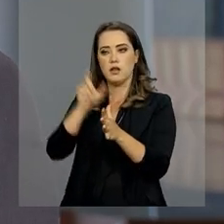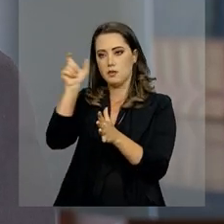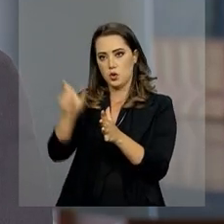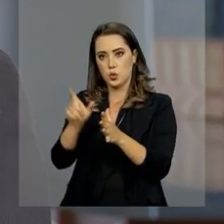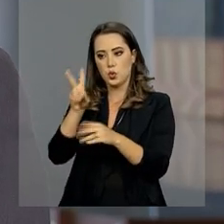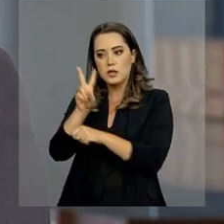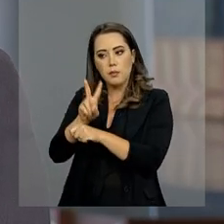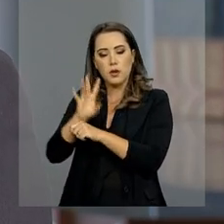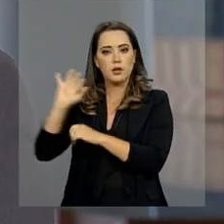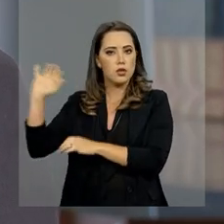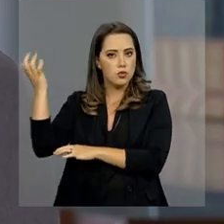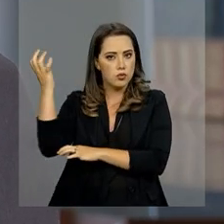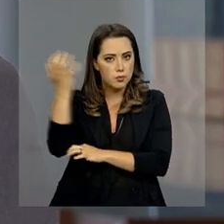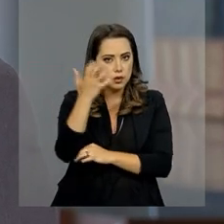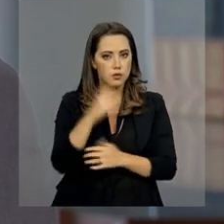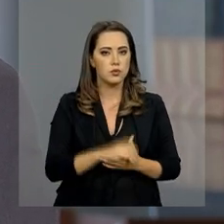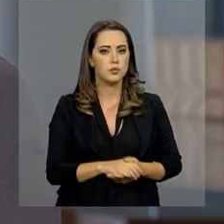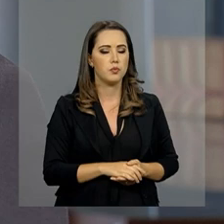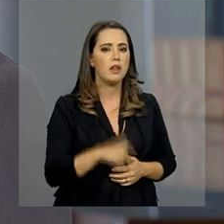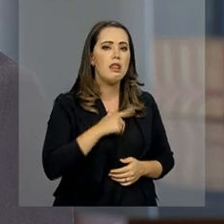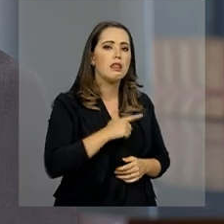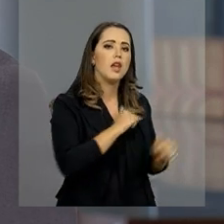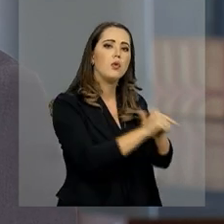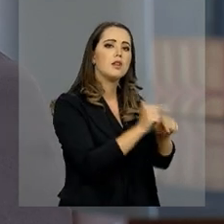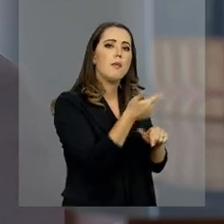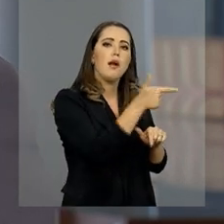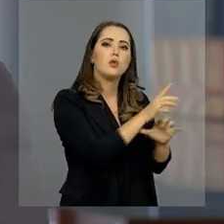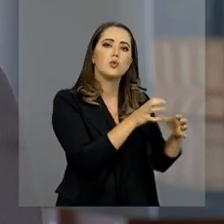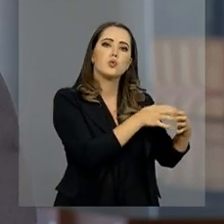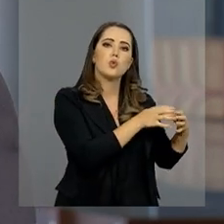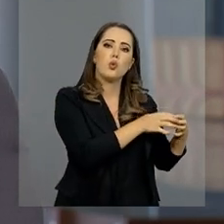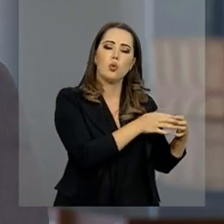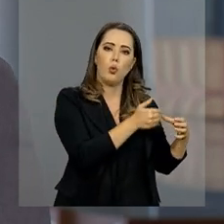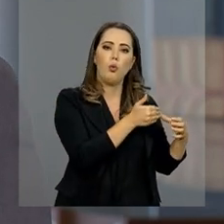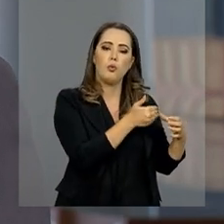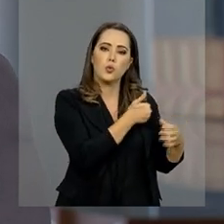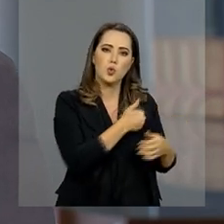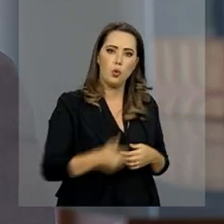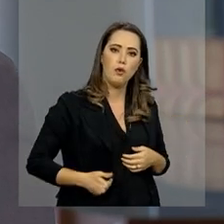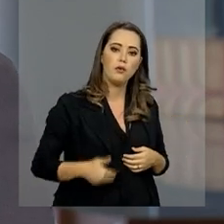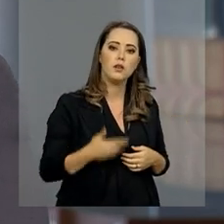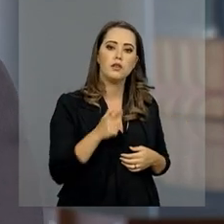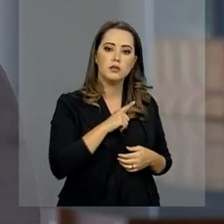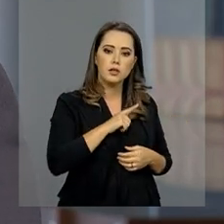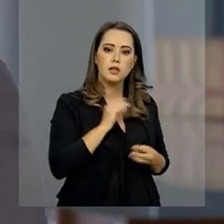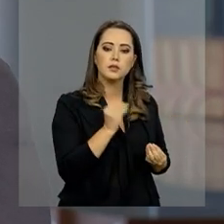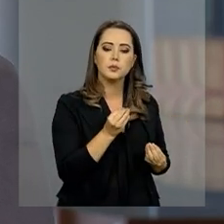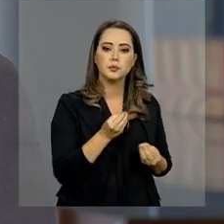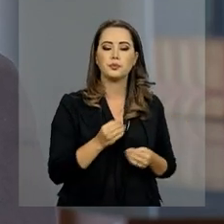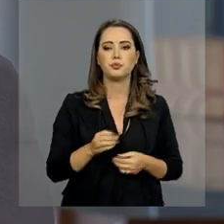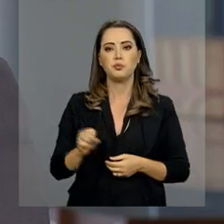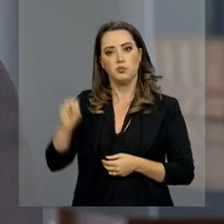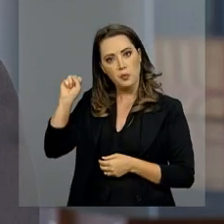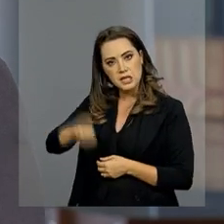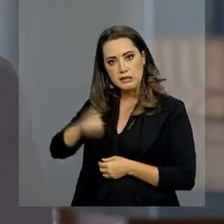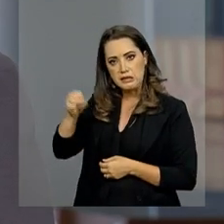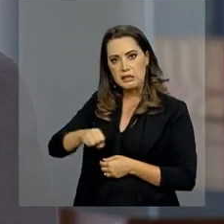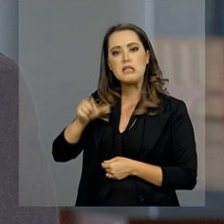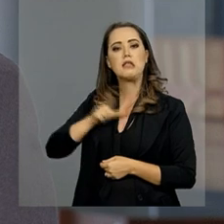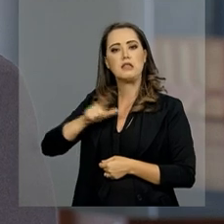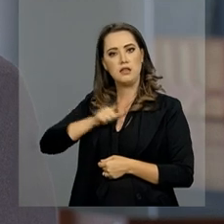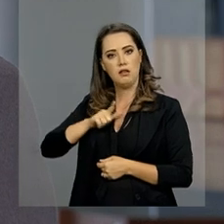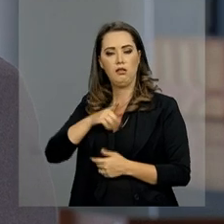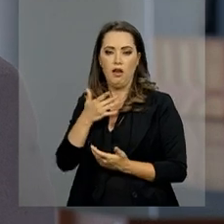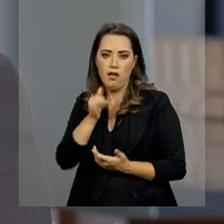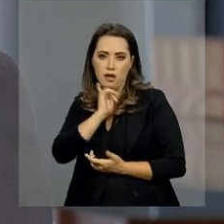com a articulação de outros órgãos do governo sim não só do governo federal como polícia federal principalmente com o estudo o ministério de